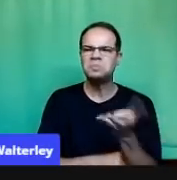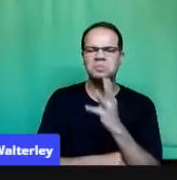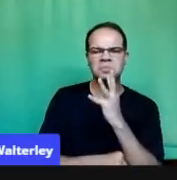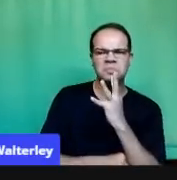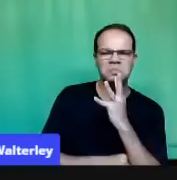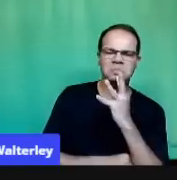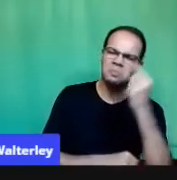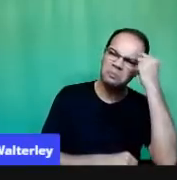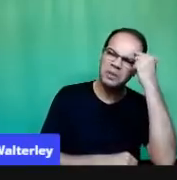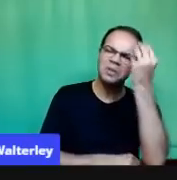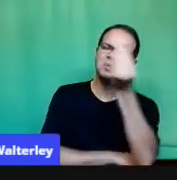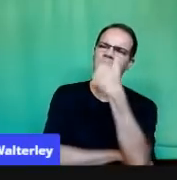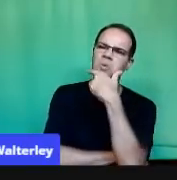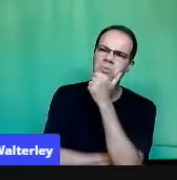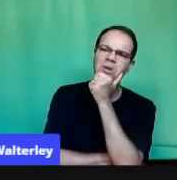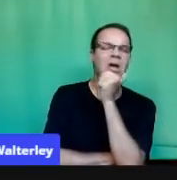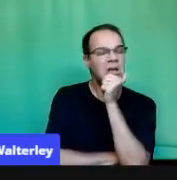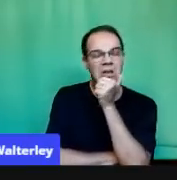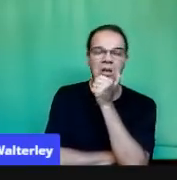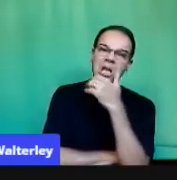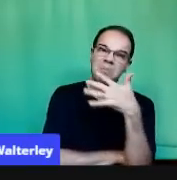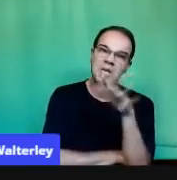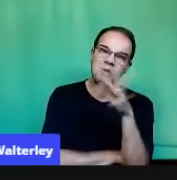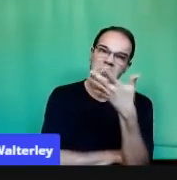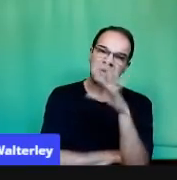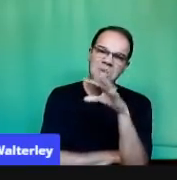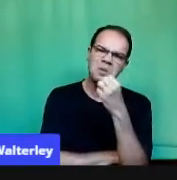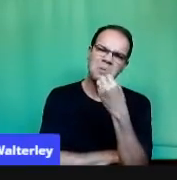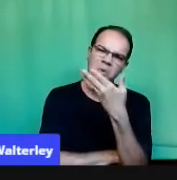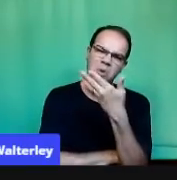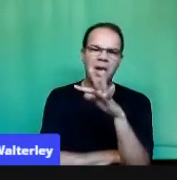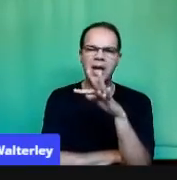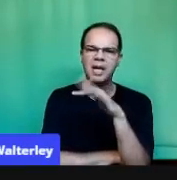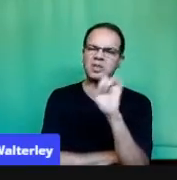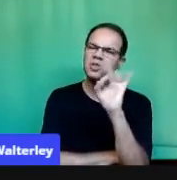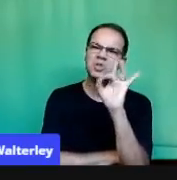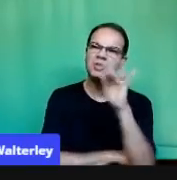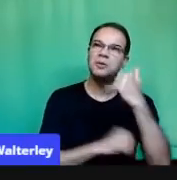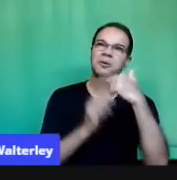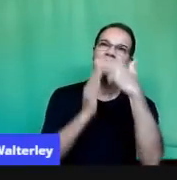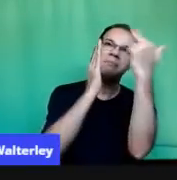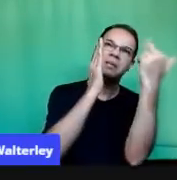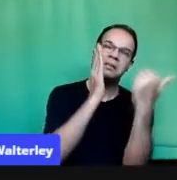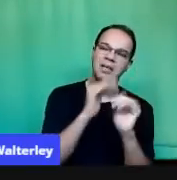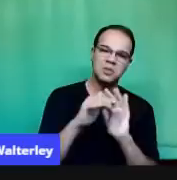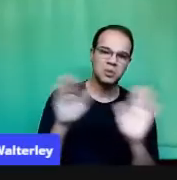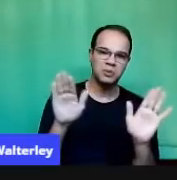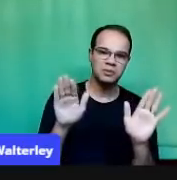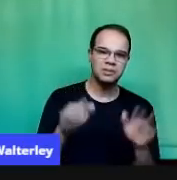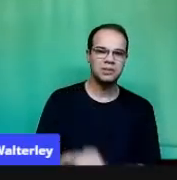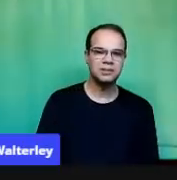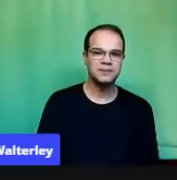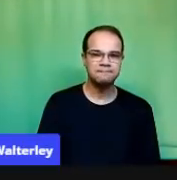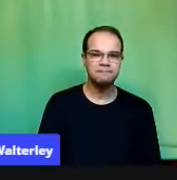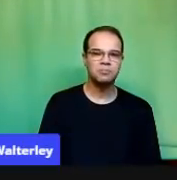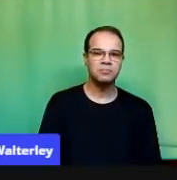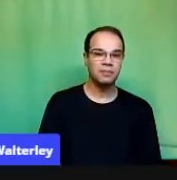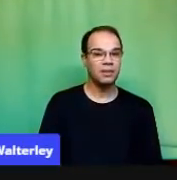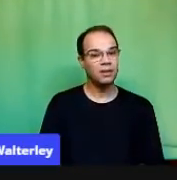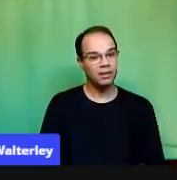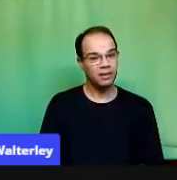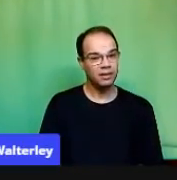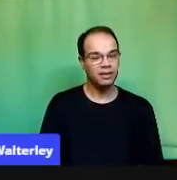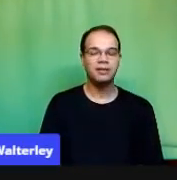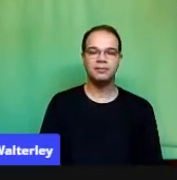nós artistas, nós professores, de utilizar alguns termos que desvalorizam a arte.